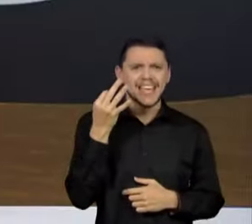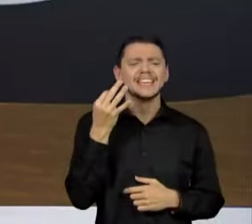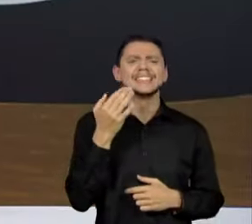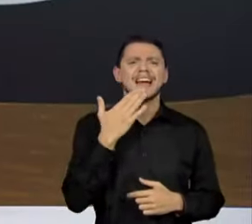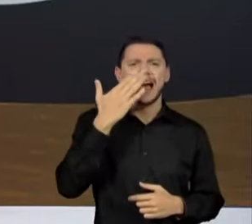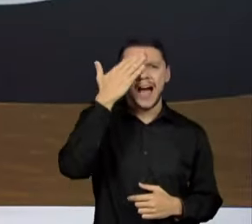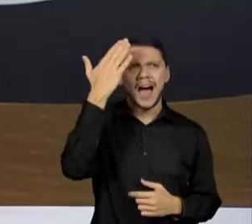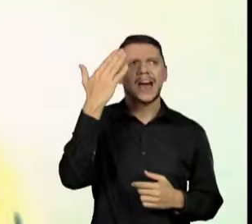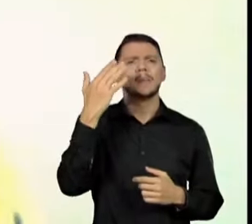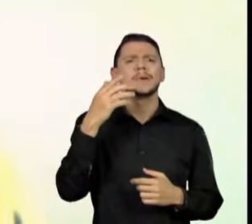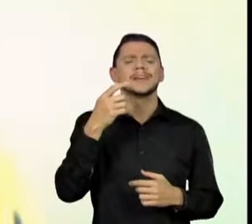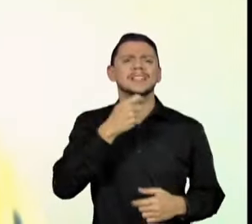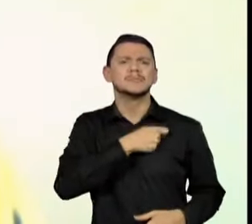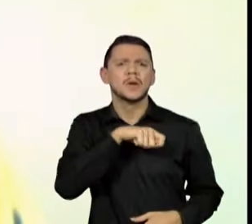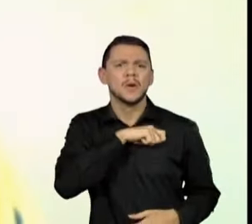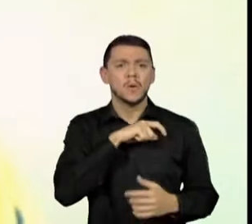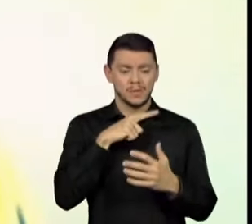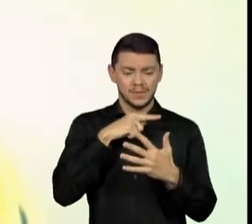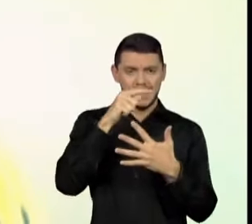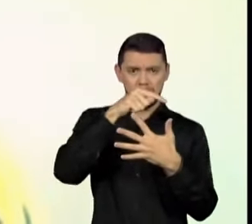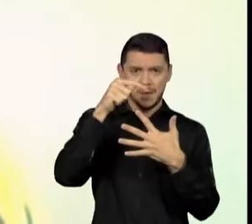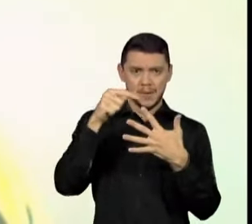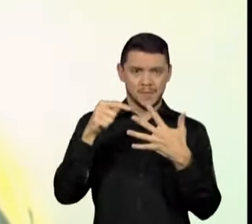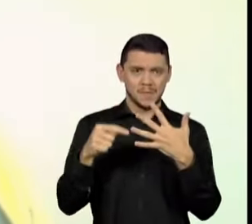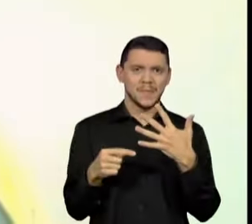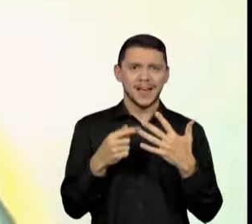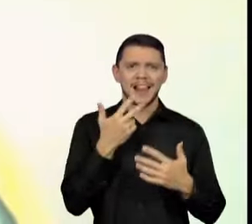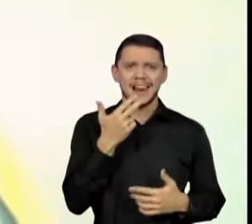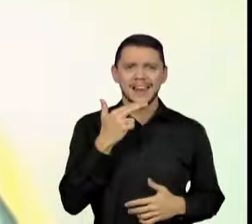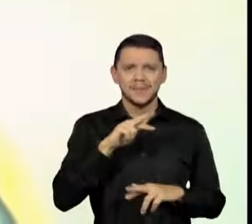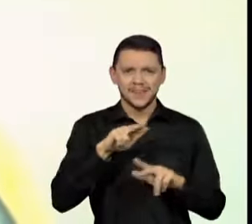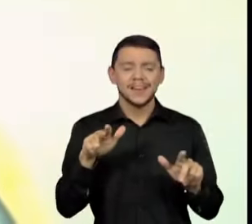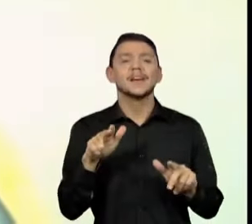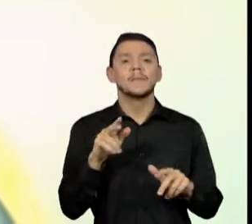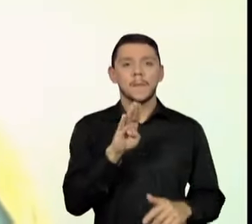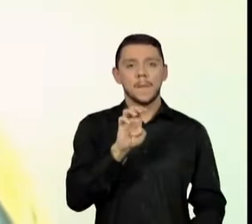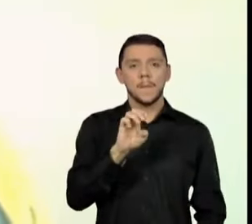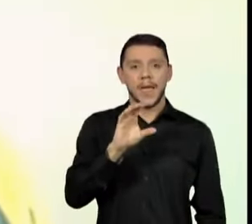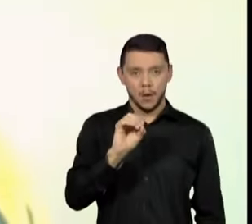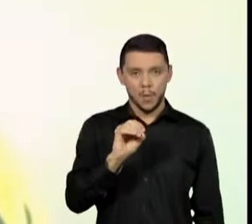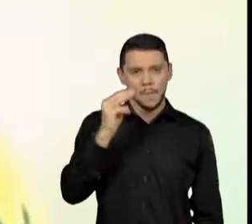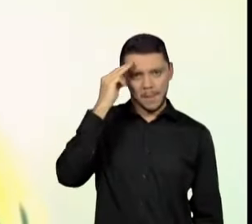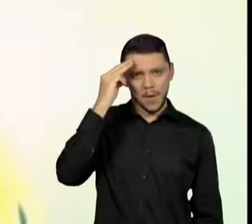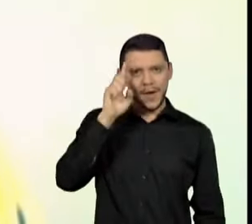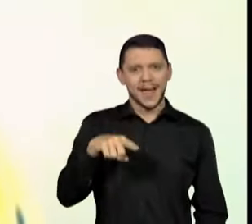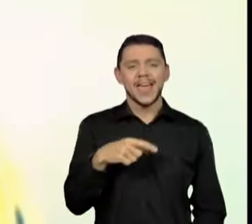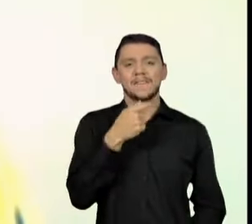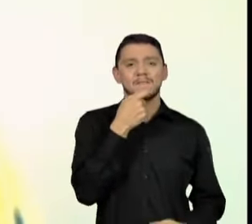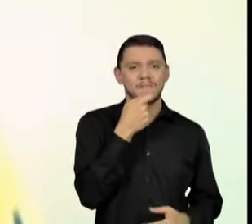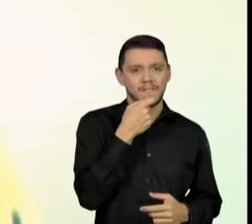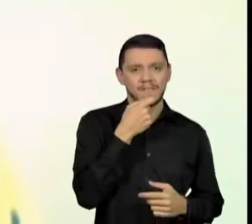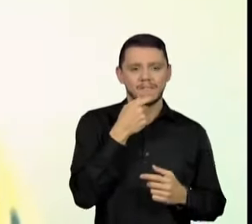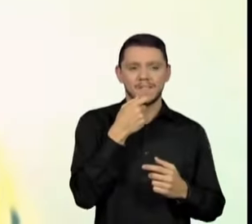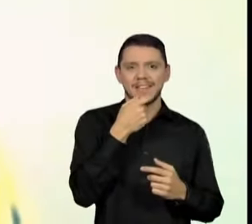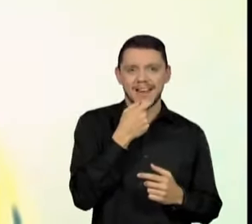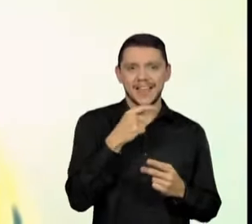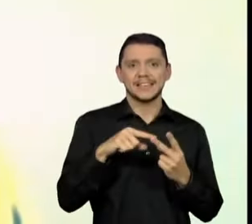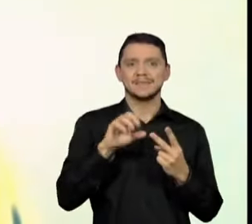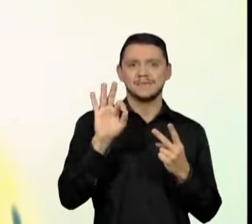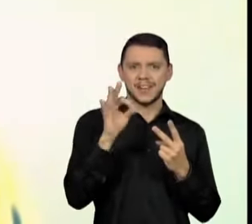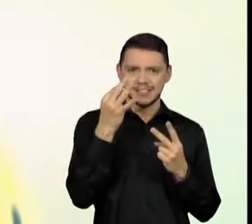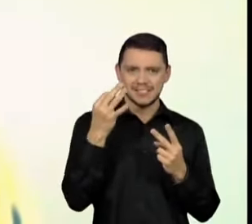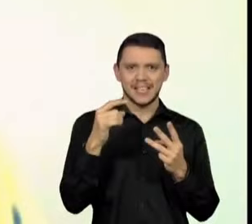não são? Cinco, né? É bom que o Brasil... Beco da Memória está em francês, inglês e árabe.